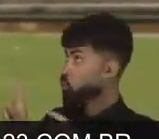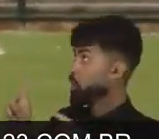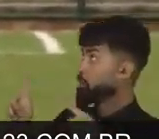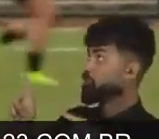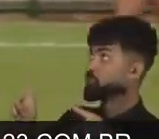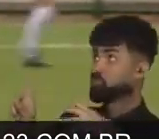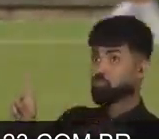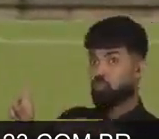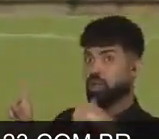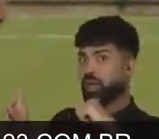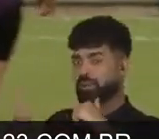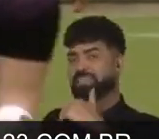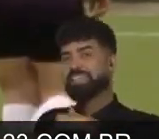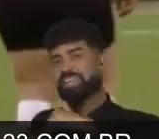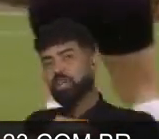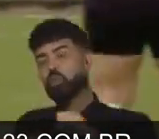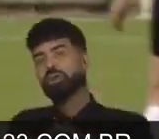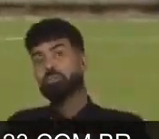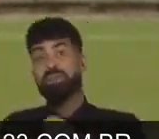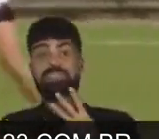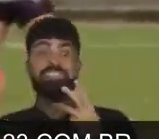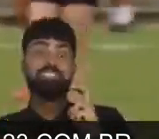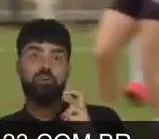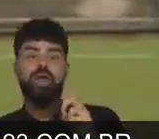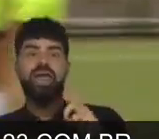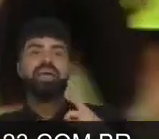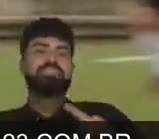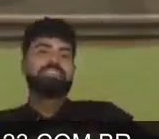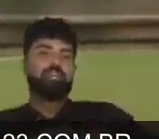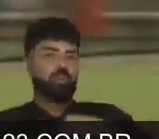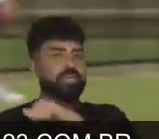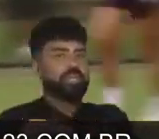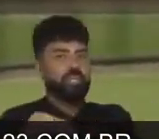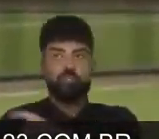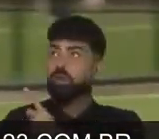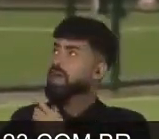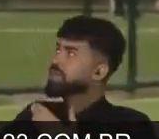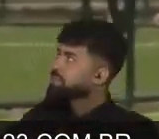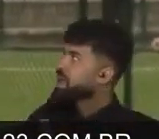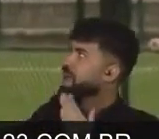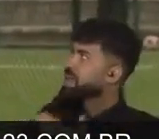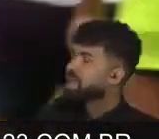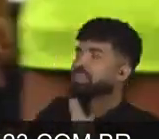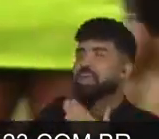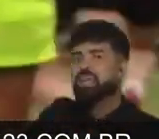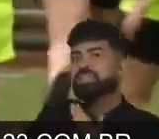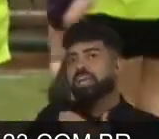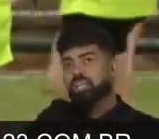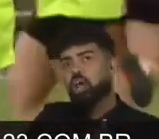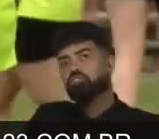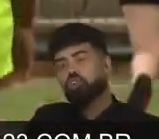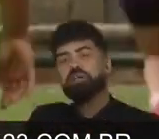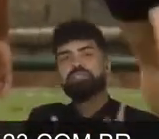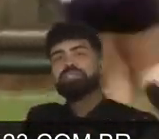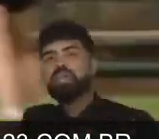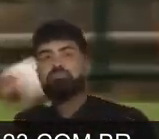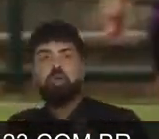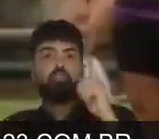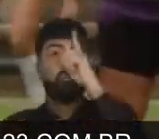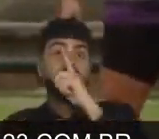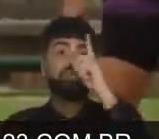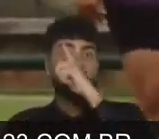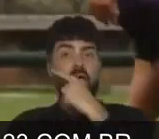35 mulheres da Secretaria de Educação da cidade do Rio de Janeiro que treinam aos domingos. Unidas para